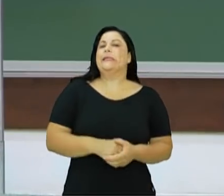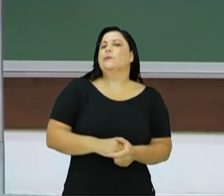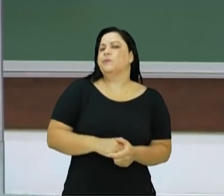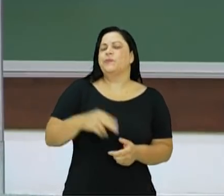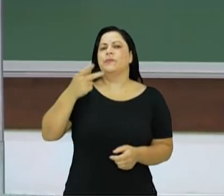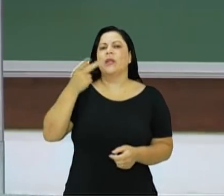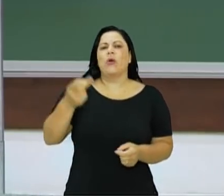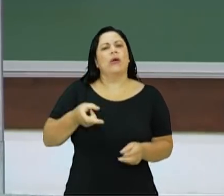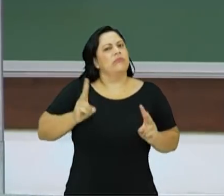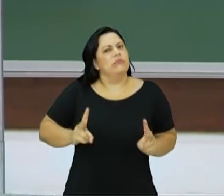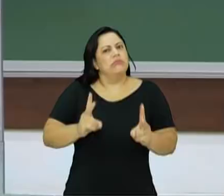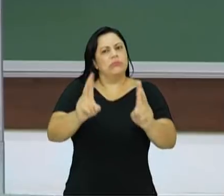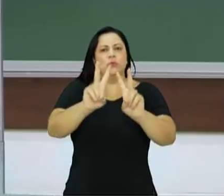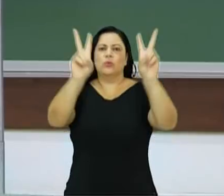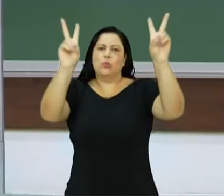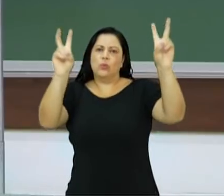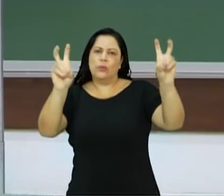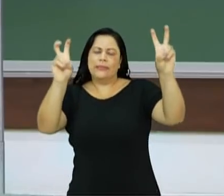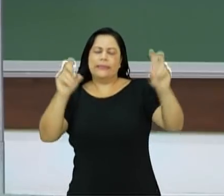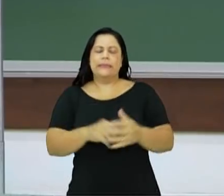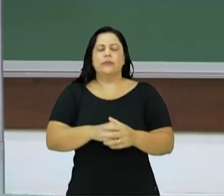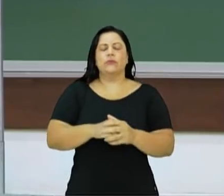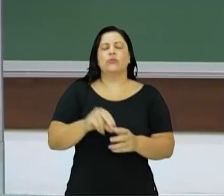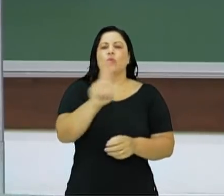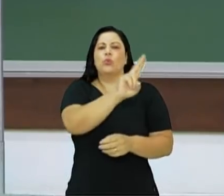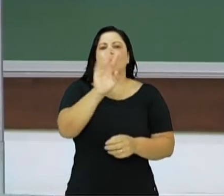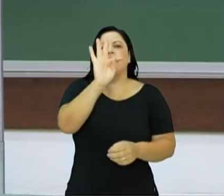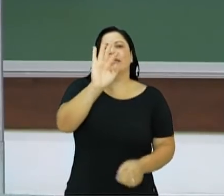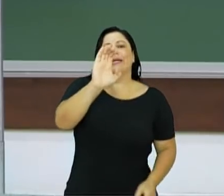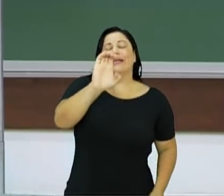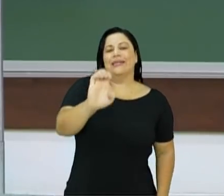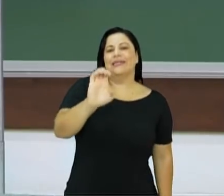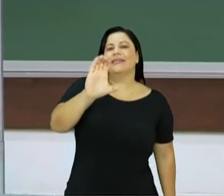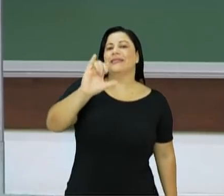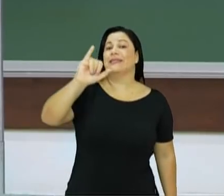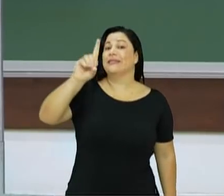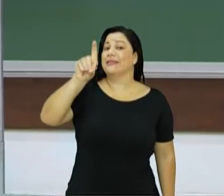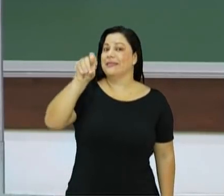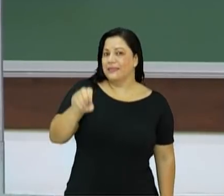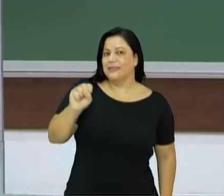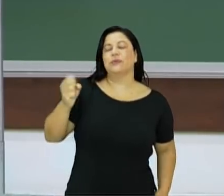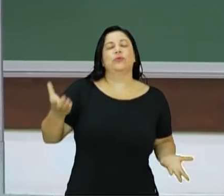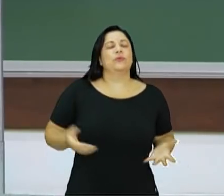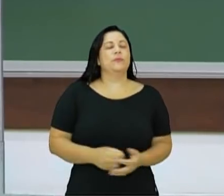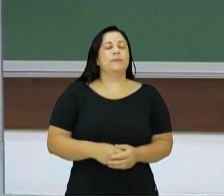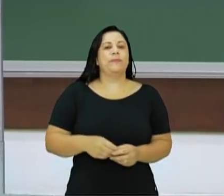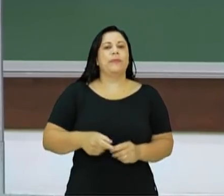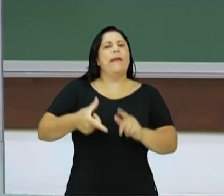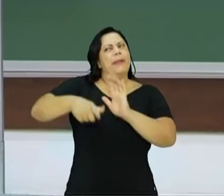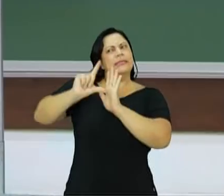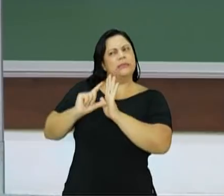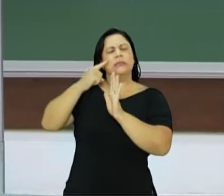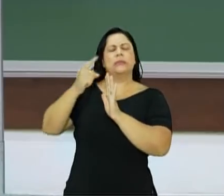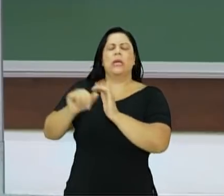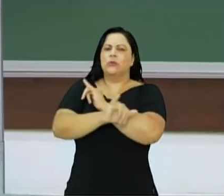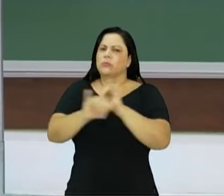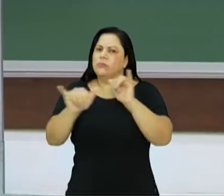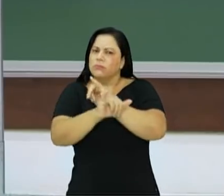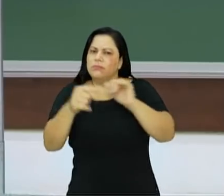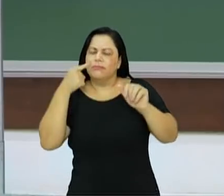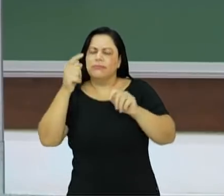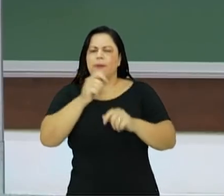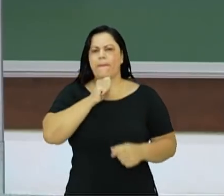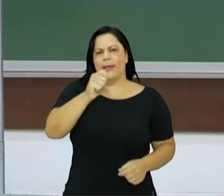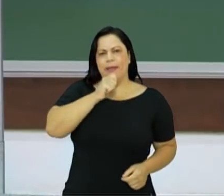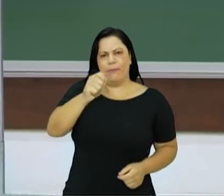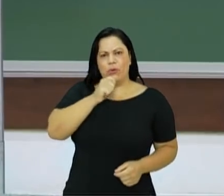uma continuação do assunto de tecidos, né? Mas antes, como a gente sempre faz, né? A gente traz essas reportagens assim, que